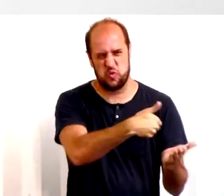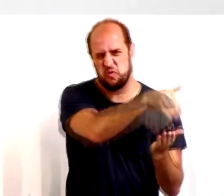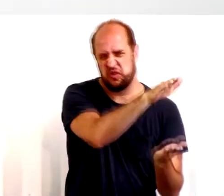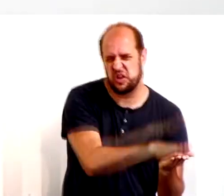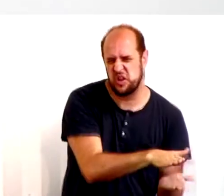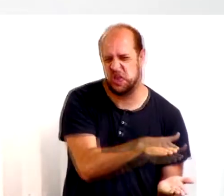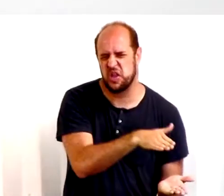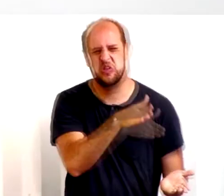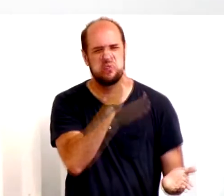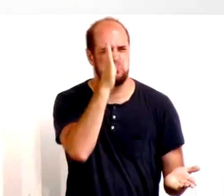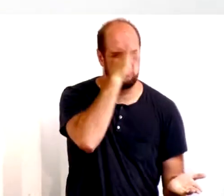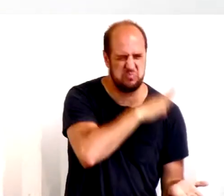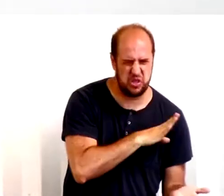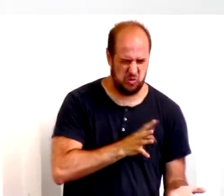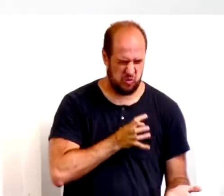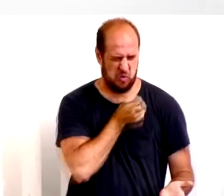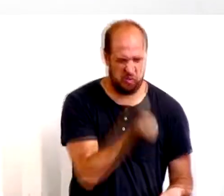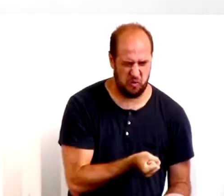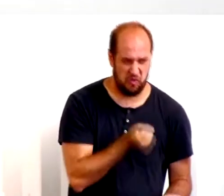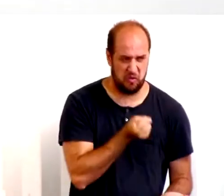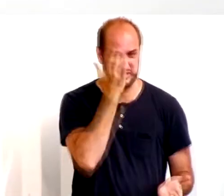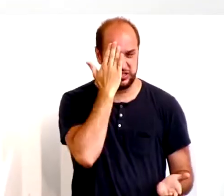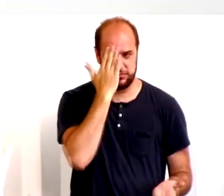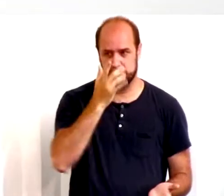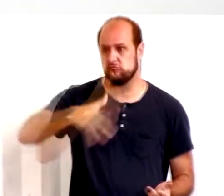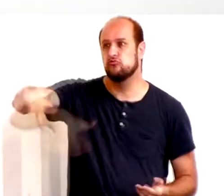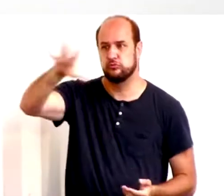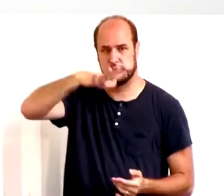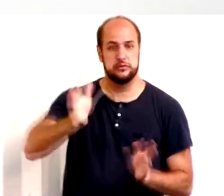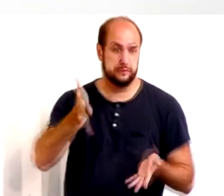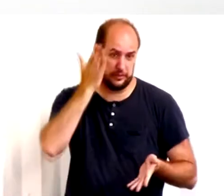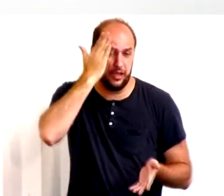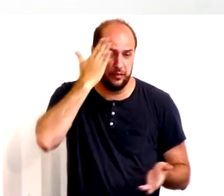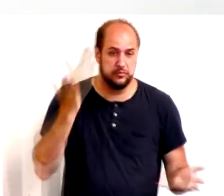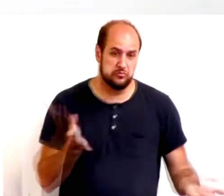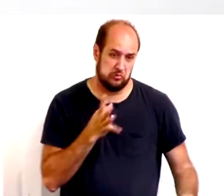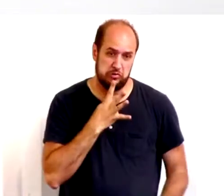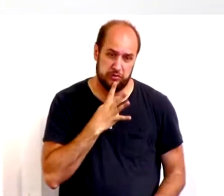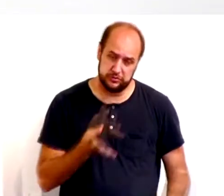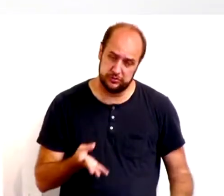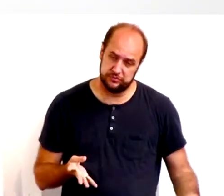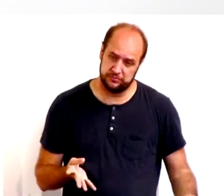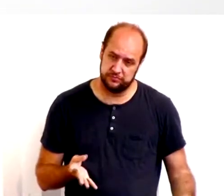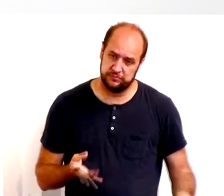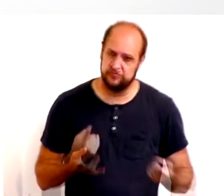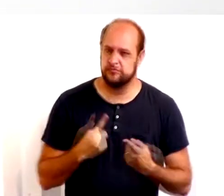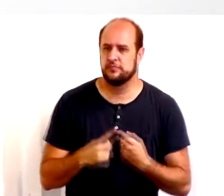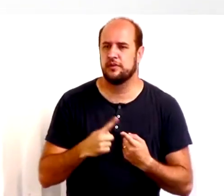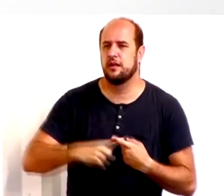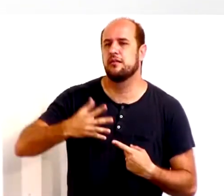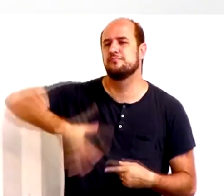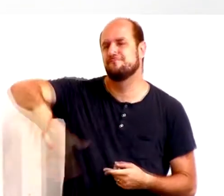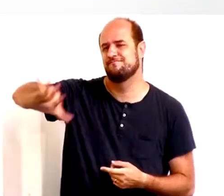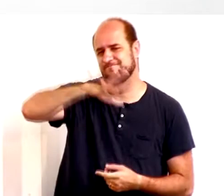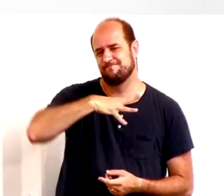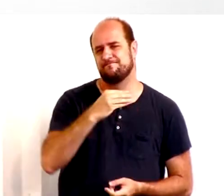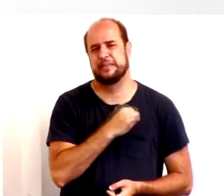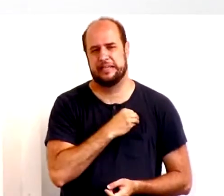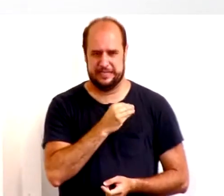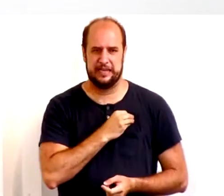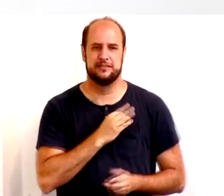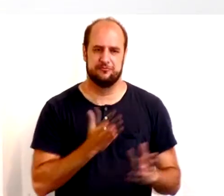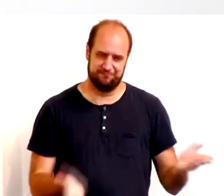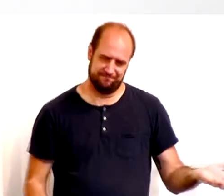é odiar, eu sei o que é detestar, eu e você, todos nós sabemos, porque ninguém de nós nasceu santo.